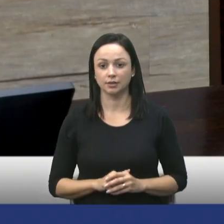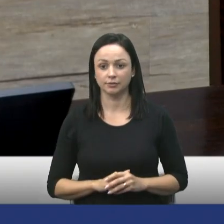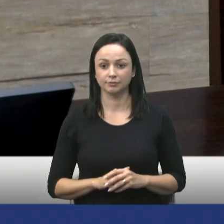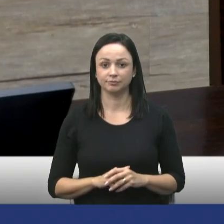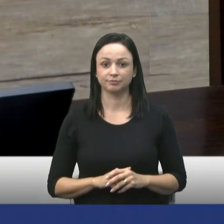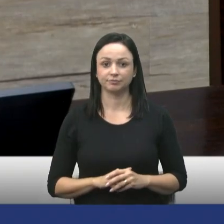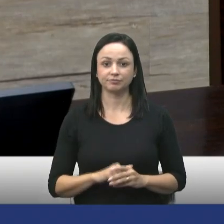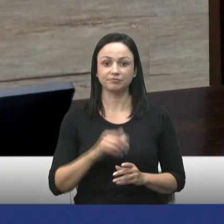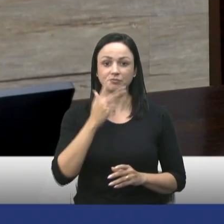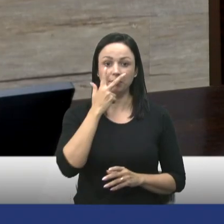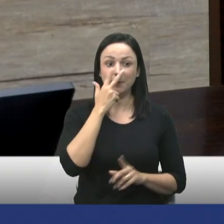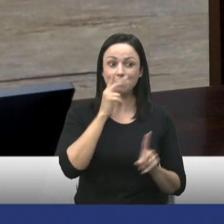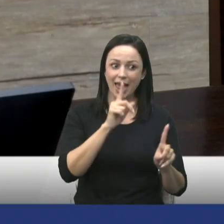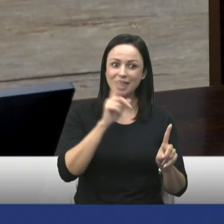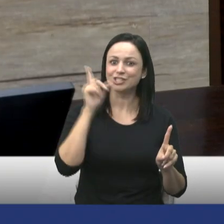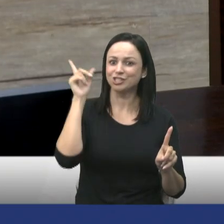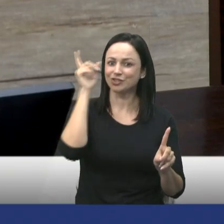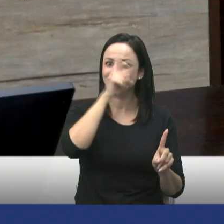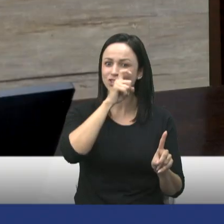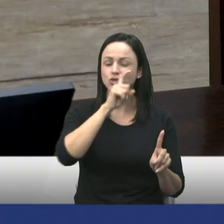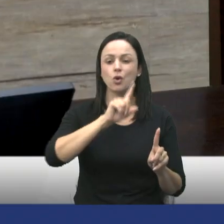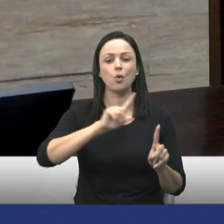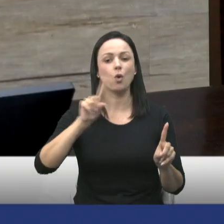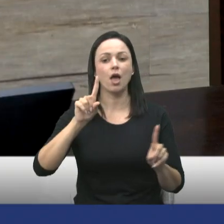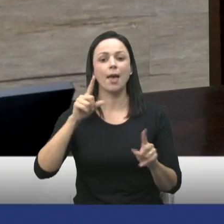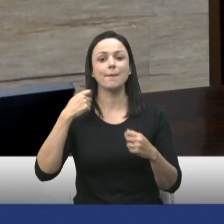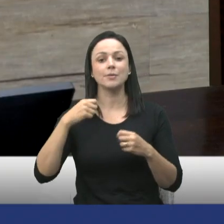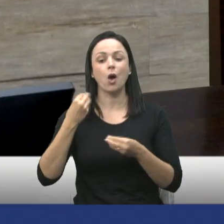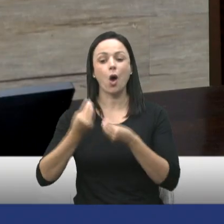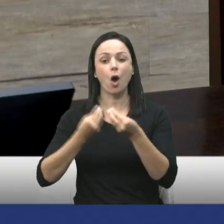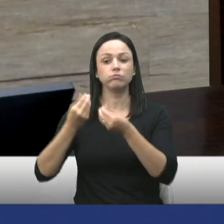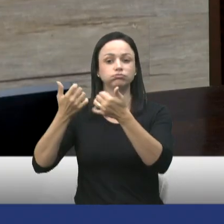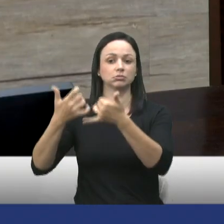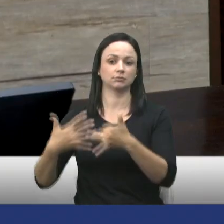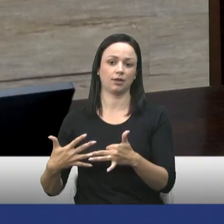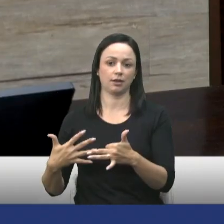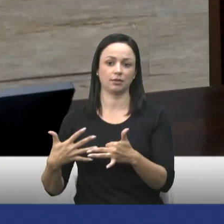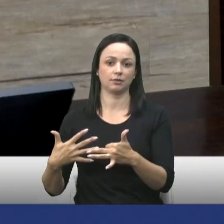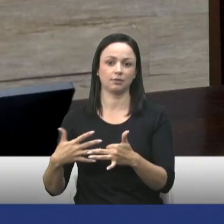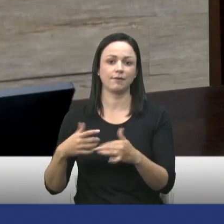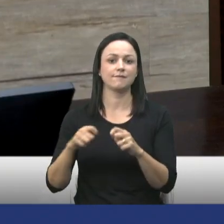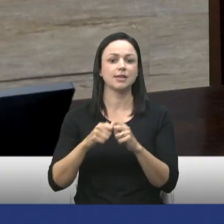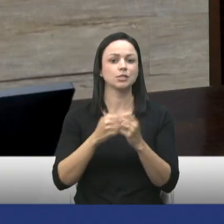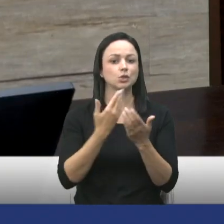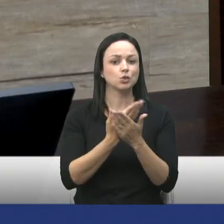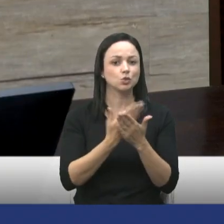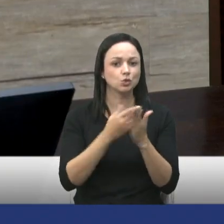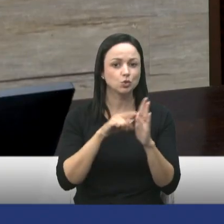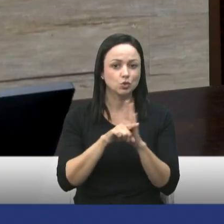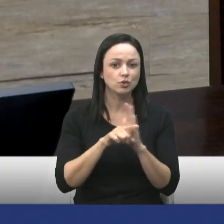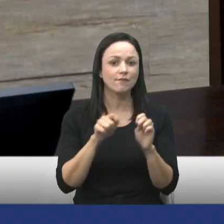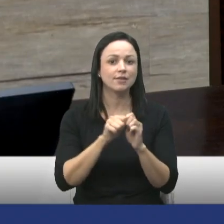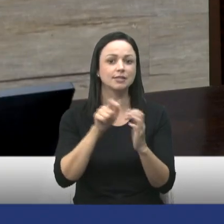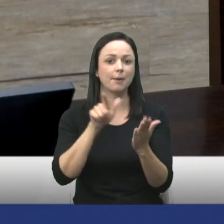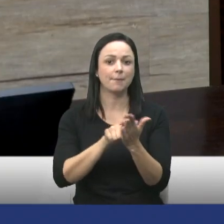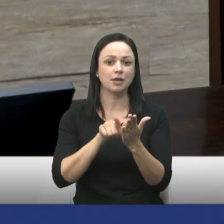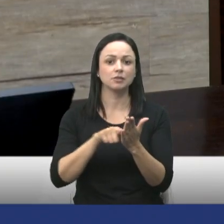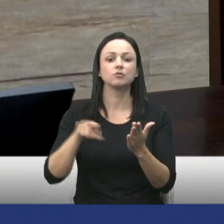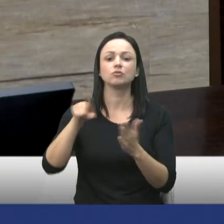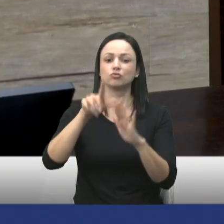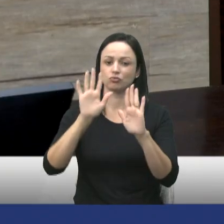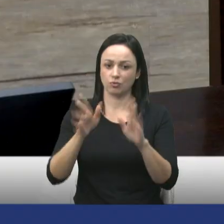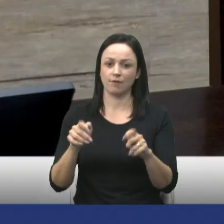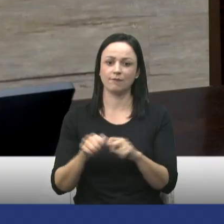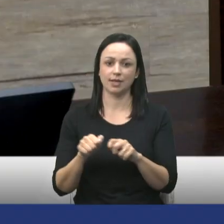o que parece difícil para a gente é a forma de levar. Então, vamos fazer esse estudo, vamos colocar no papel, e vocês já fizeram, né?